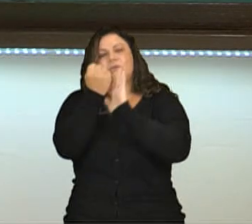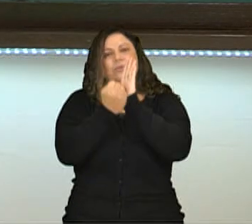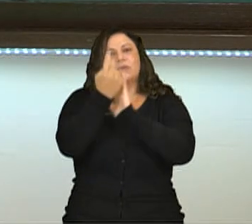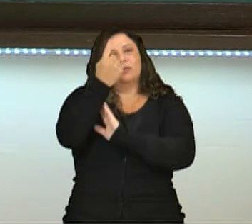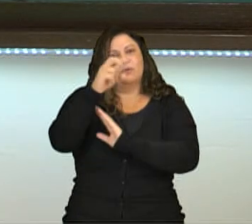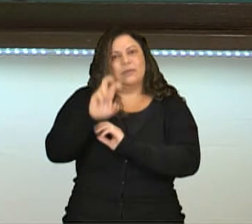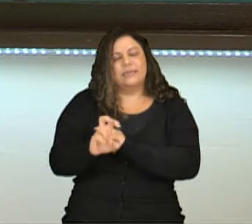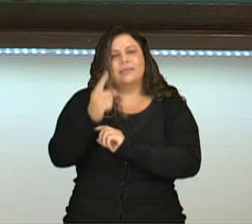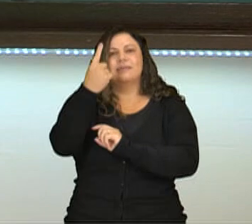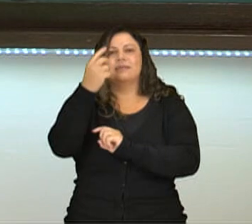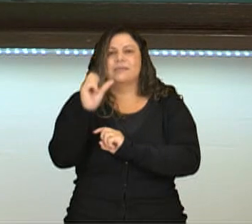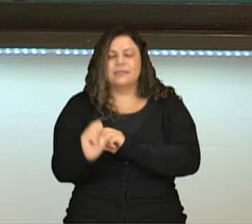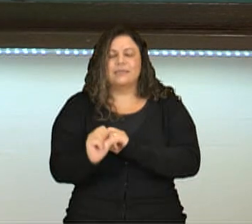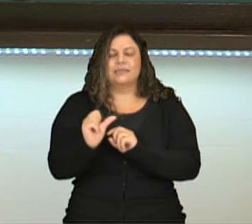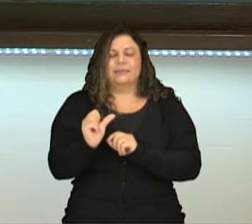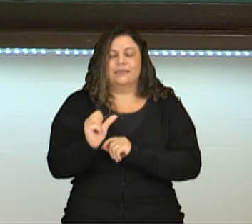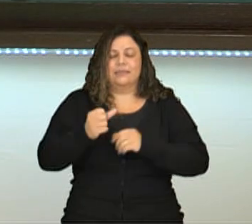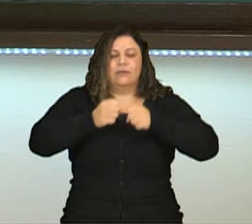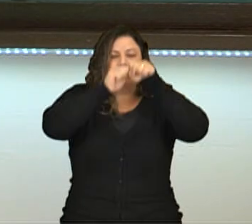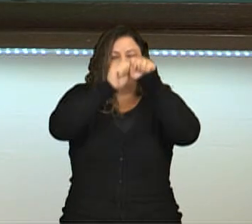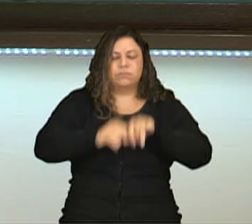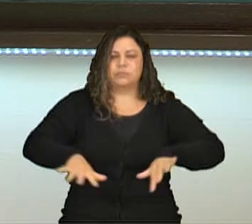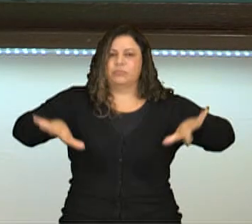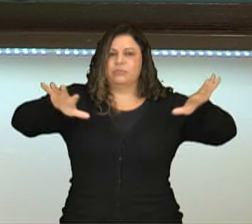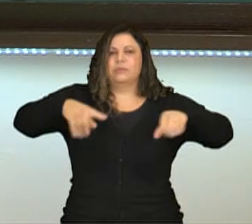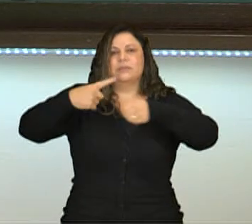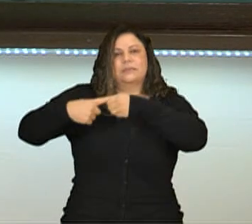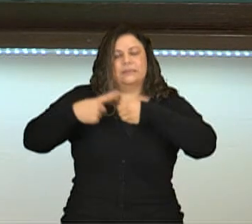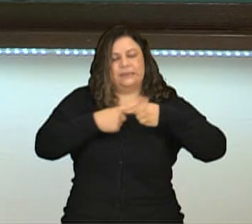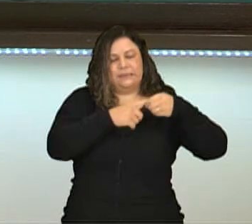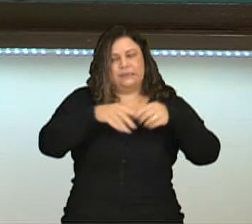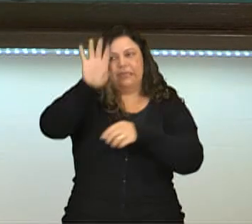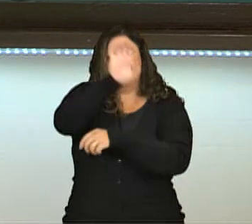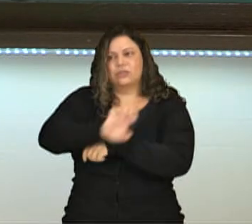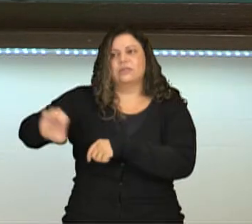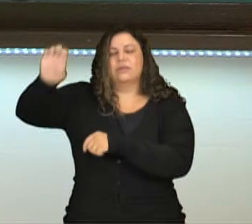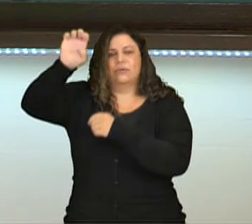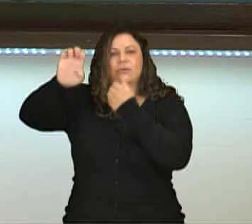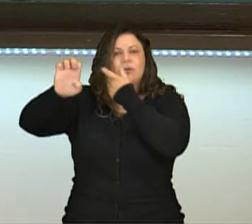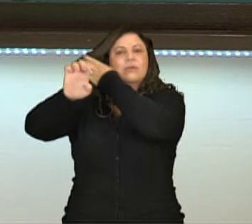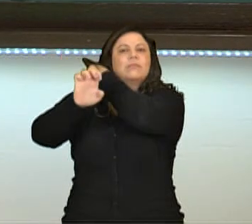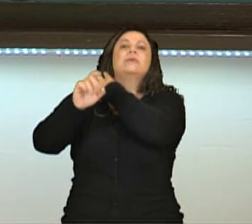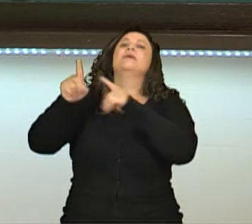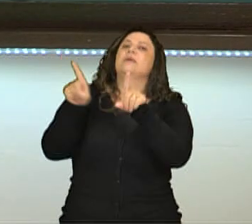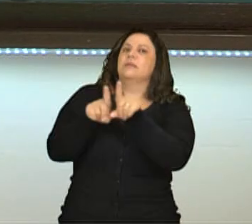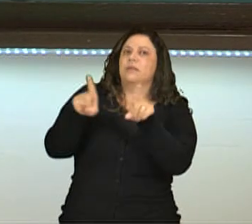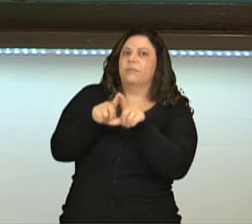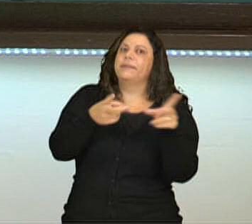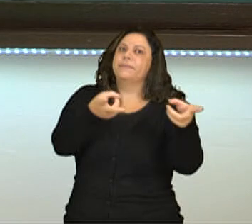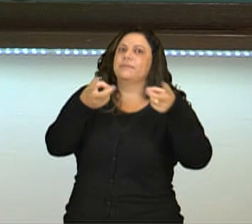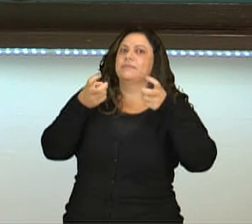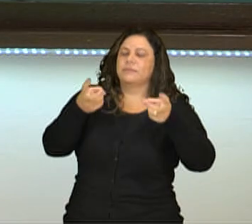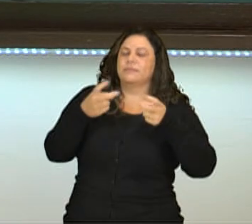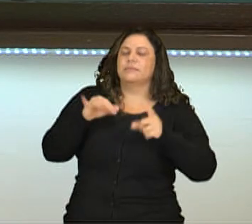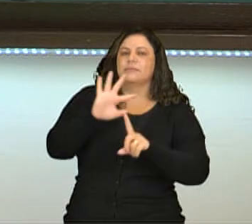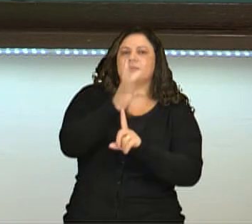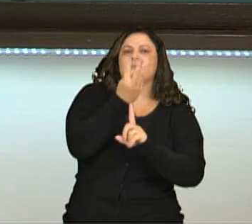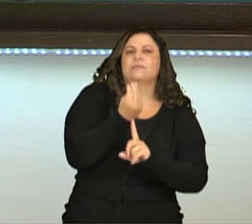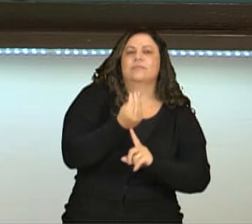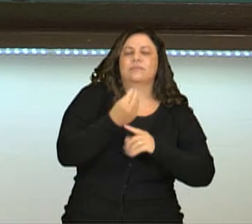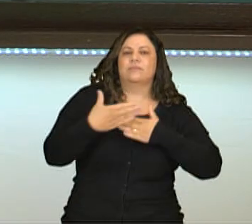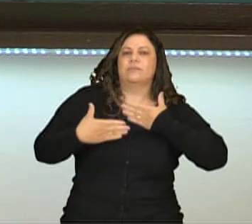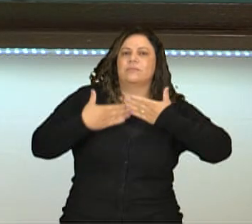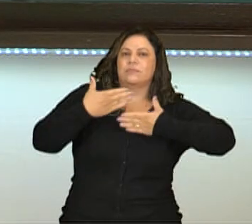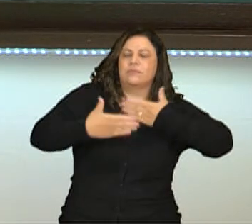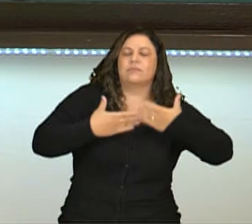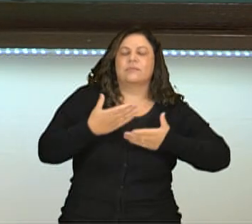e XVI elas vão se espalhar por outras cidades do continente europeu. Nós também vimos que essas obras, elas